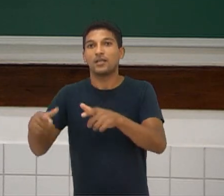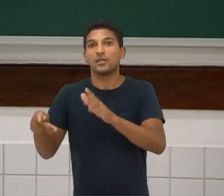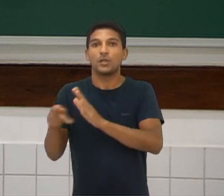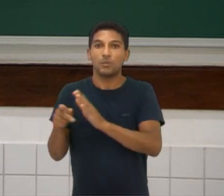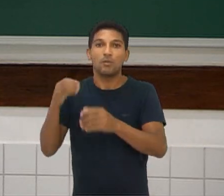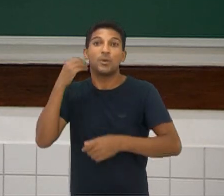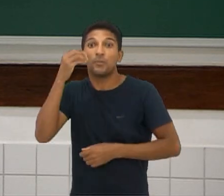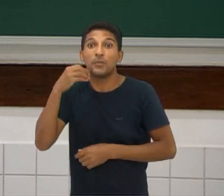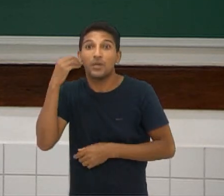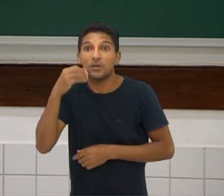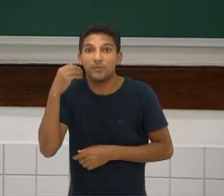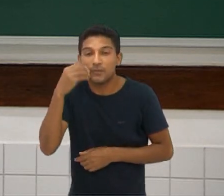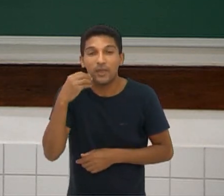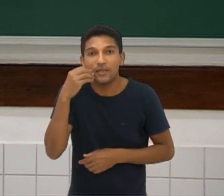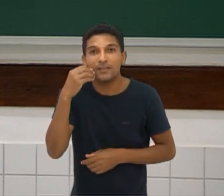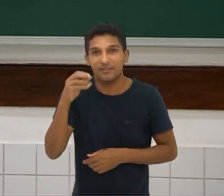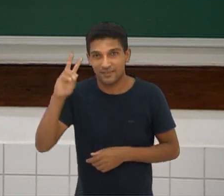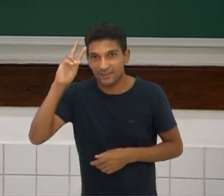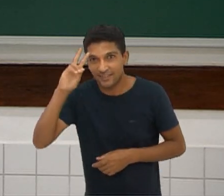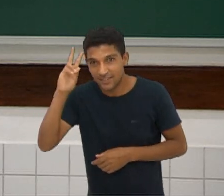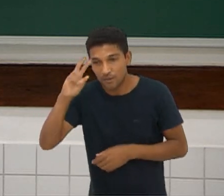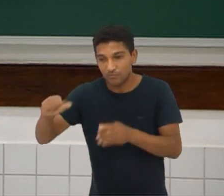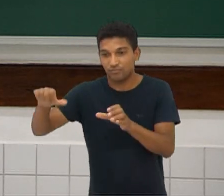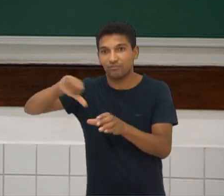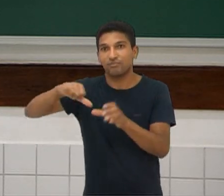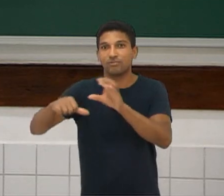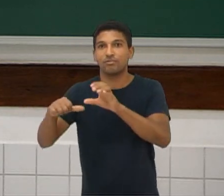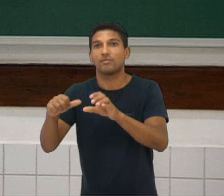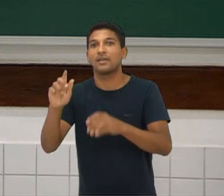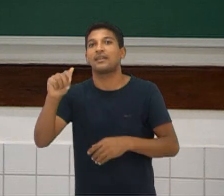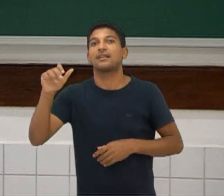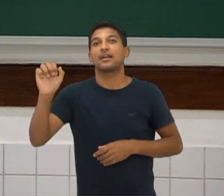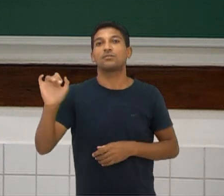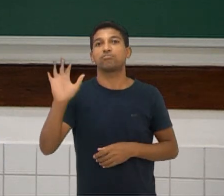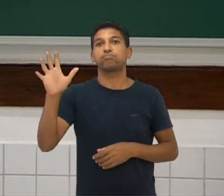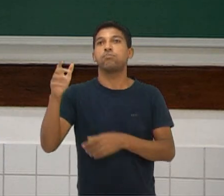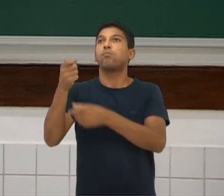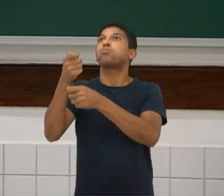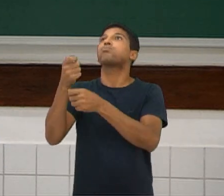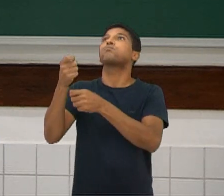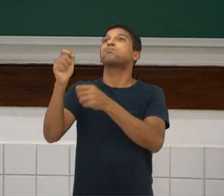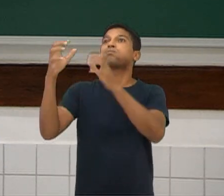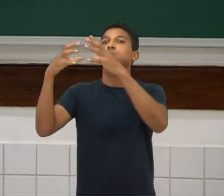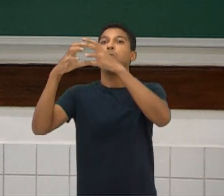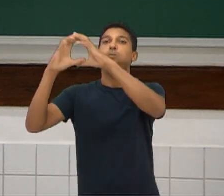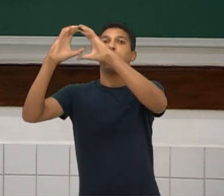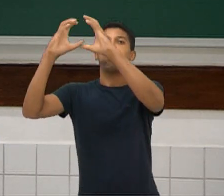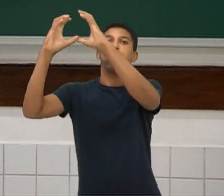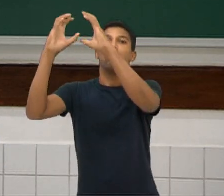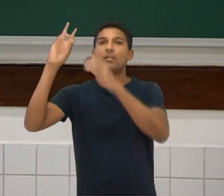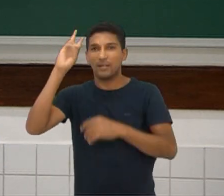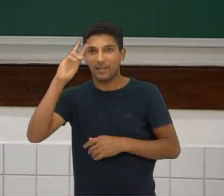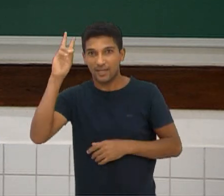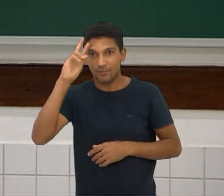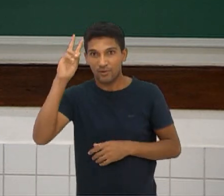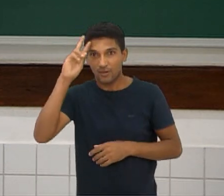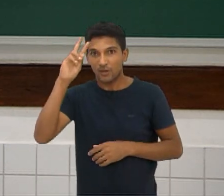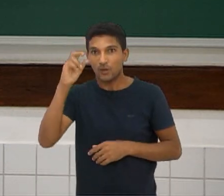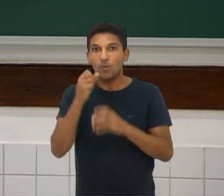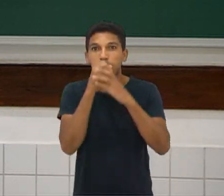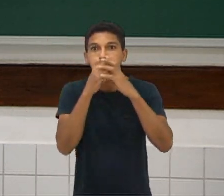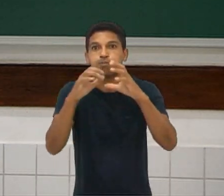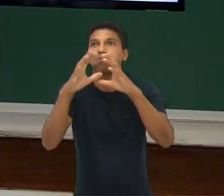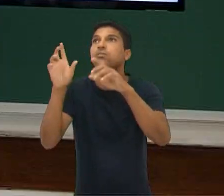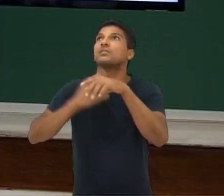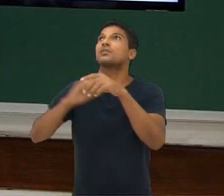Lembra? Sobre o, fazendo então a produção de gás hidrogênio, fazendo balão de hidrogênio, lembra? Não assistiu? Não